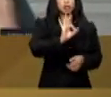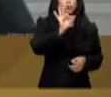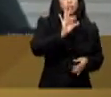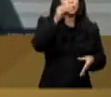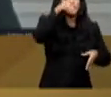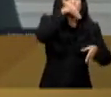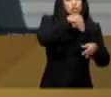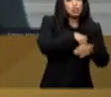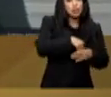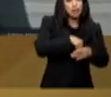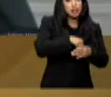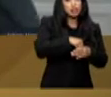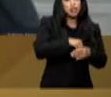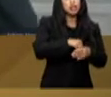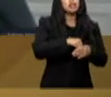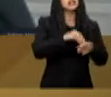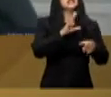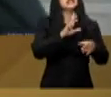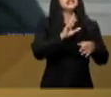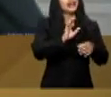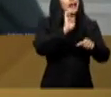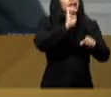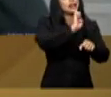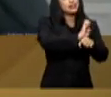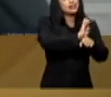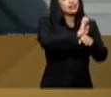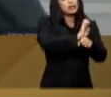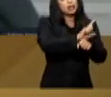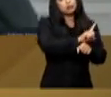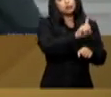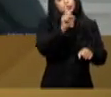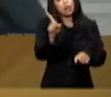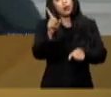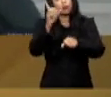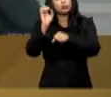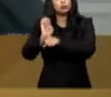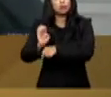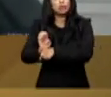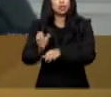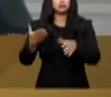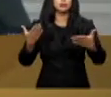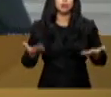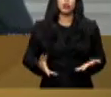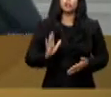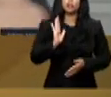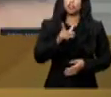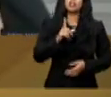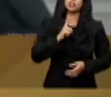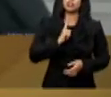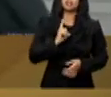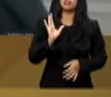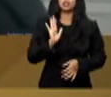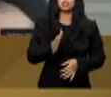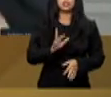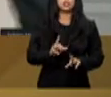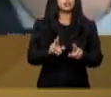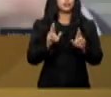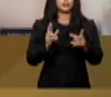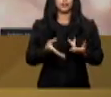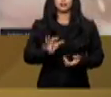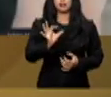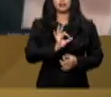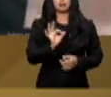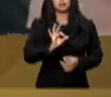interna e a interestadual. Mas já existia essa destinação, já existia esse diferencial. Não é